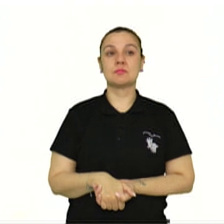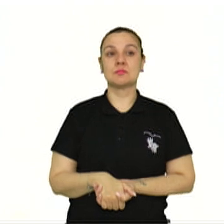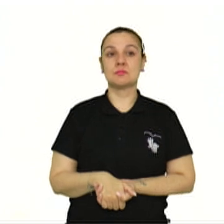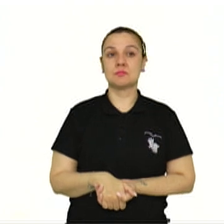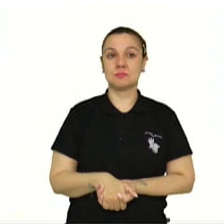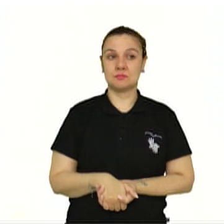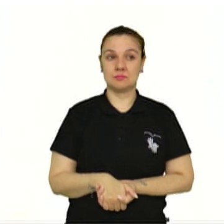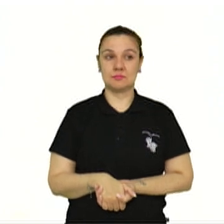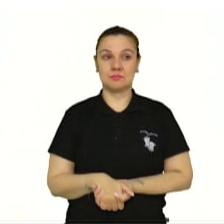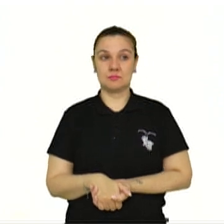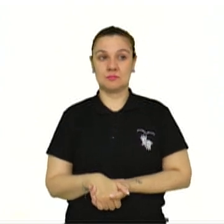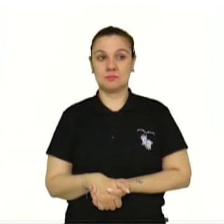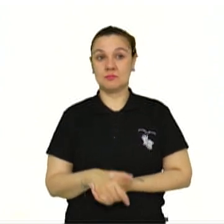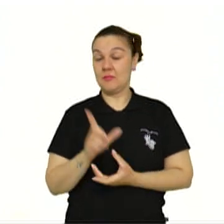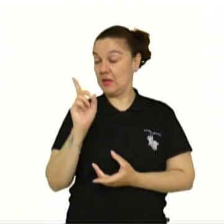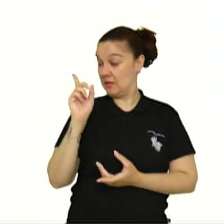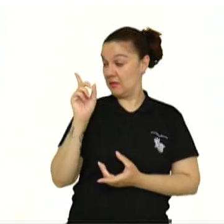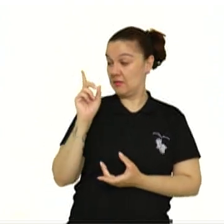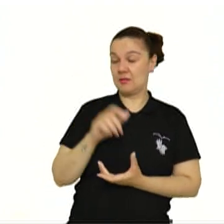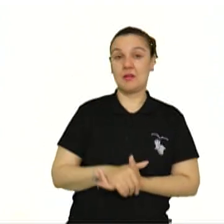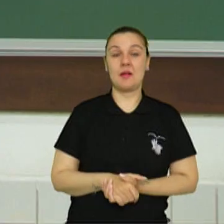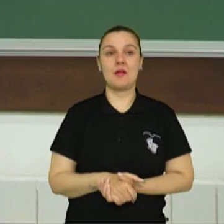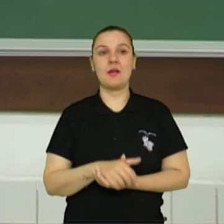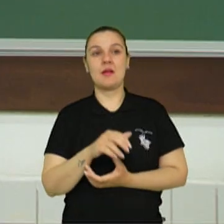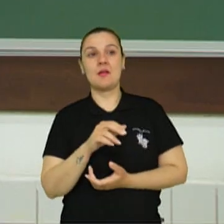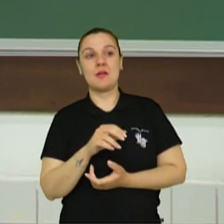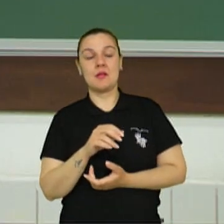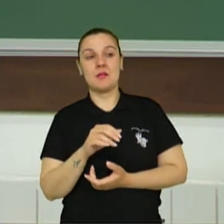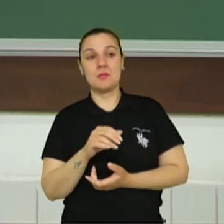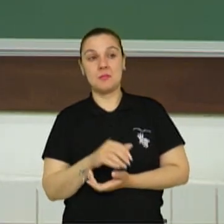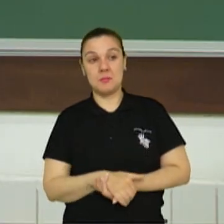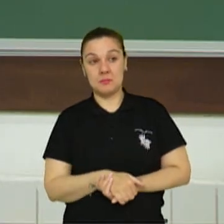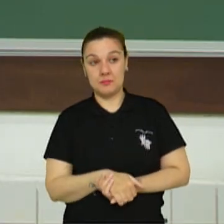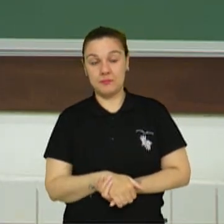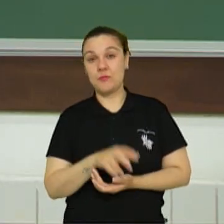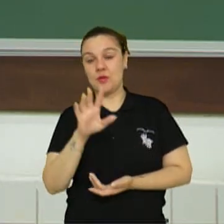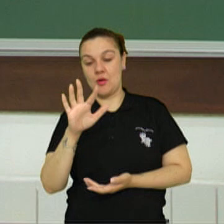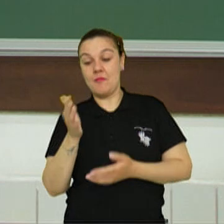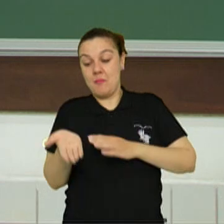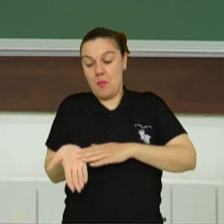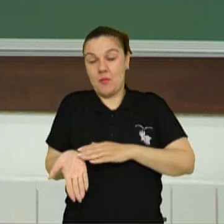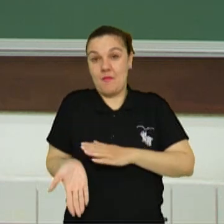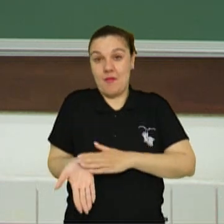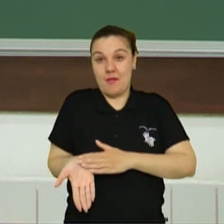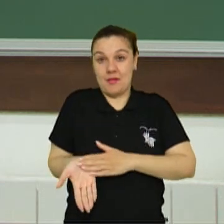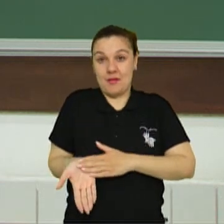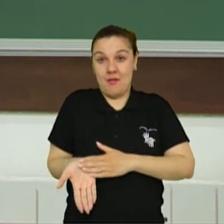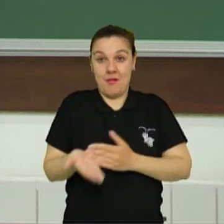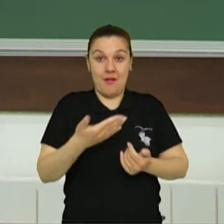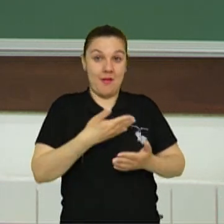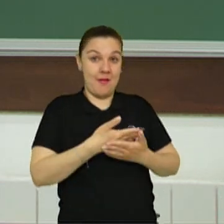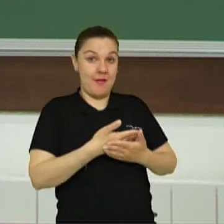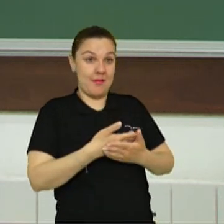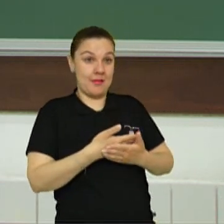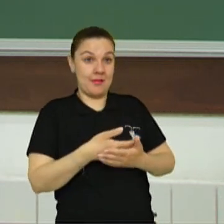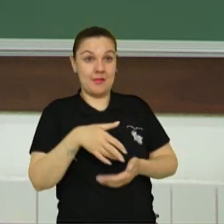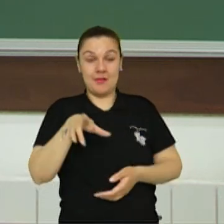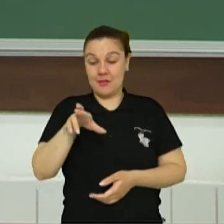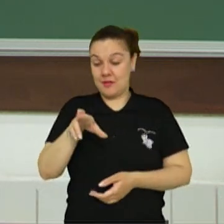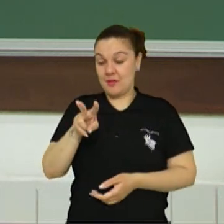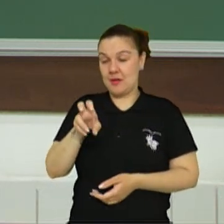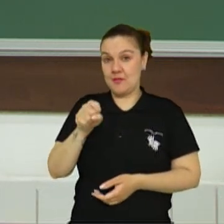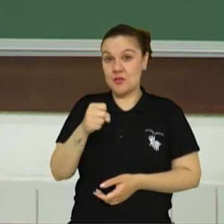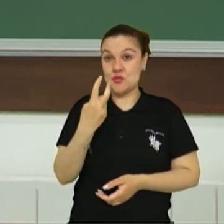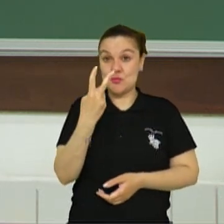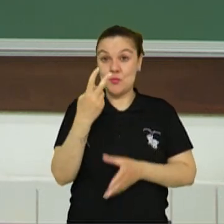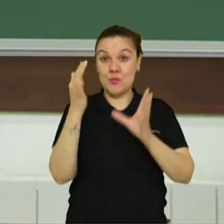são para backhand, tá? E a gente tem essas para, essas são para forehand, agora a gente tem essas para backhand, que é o revés com duas mãos.